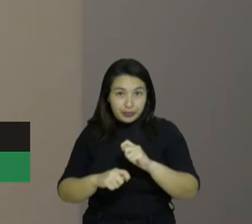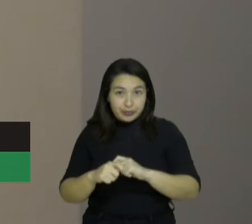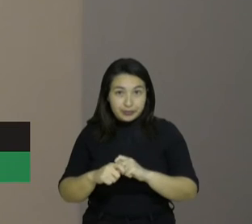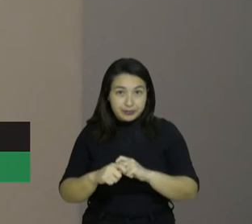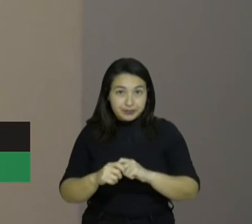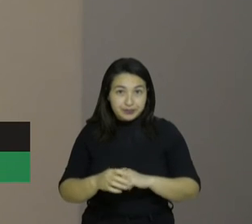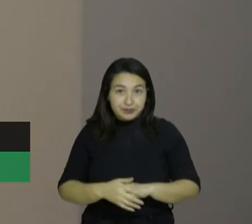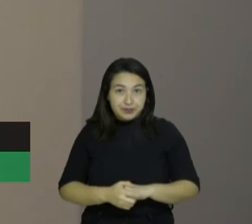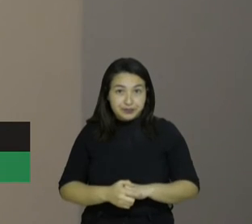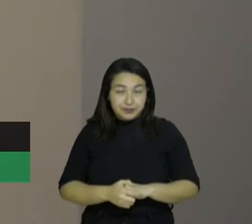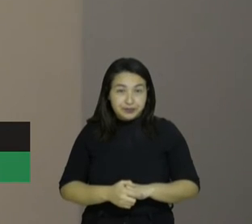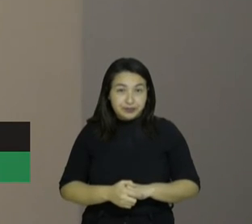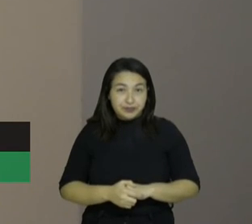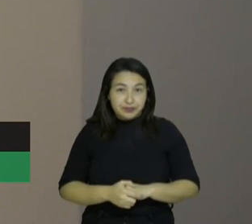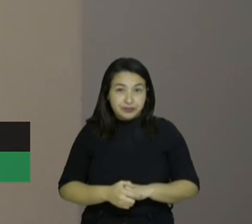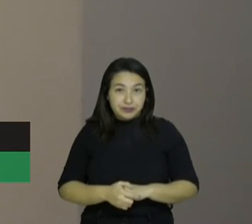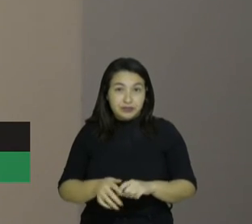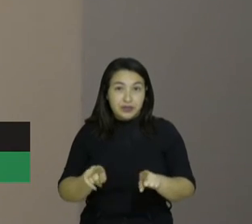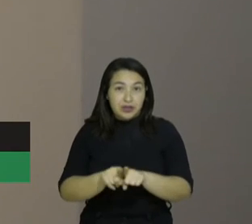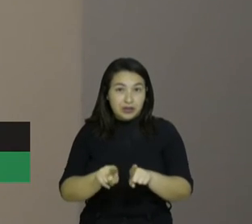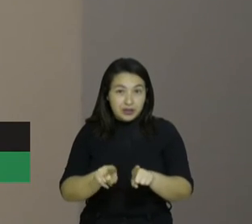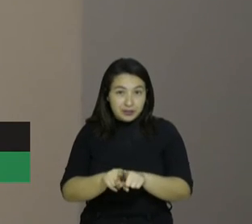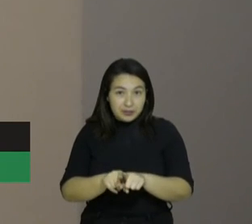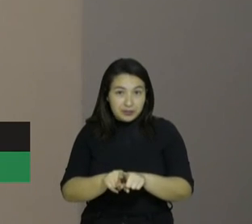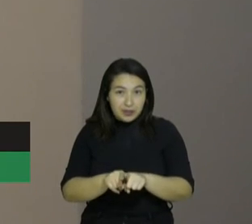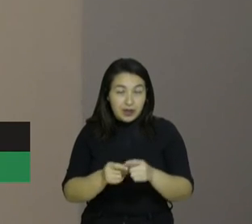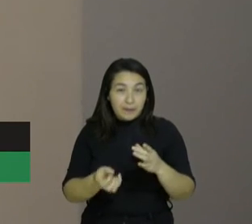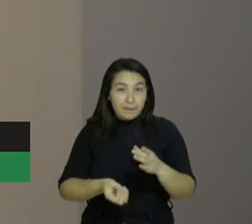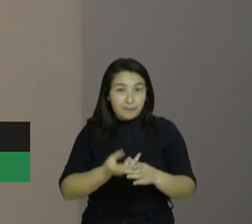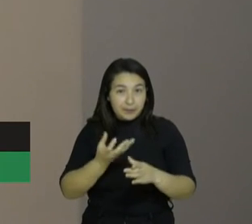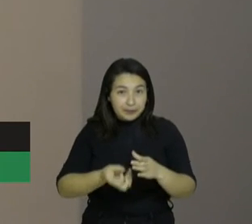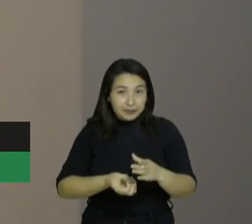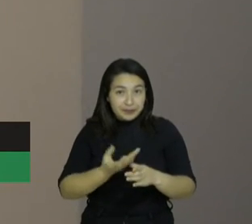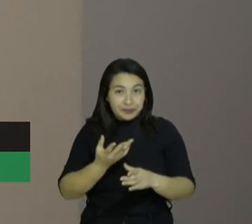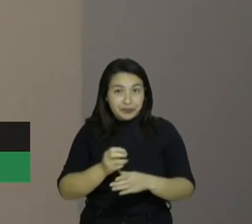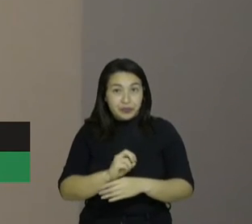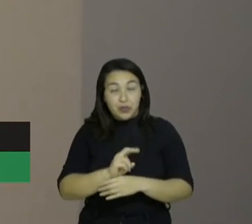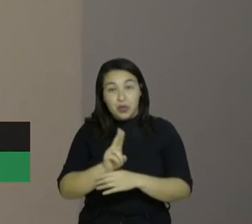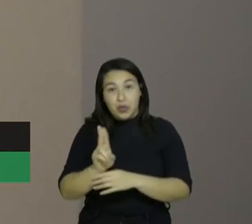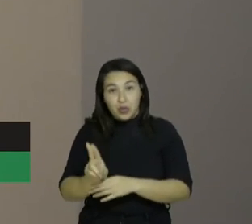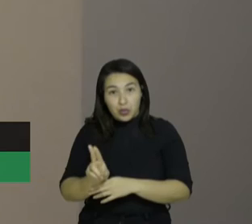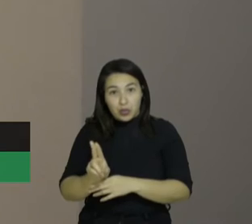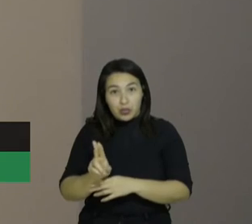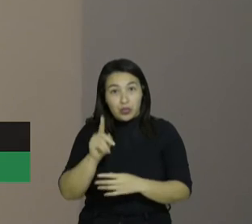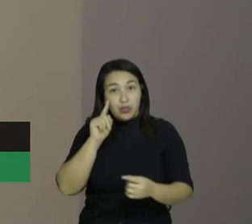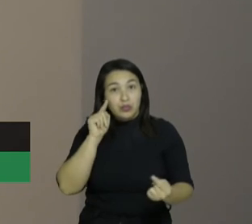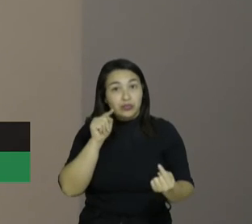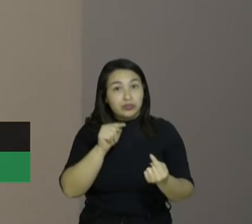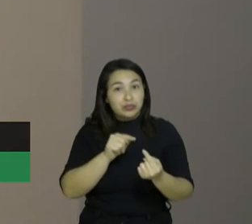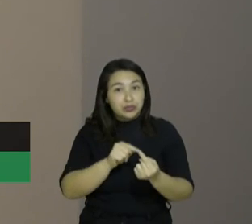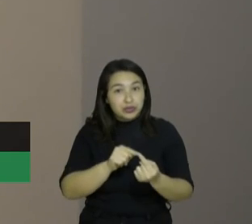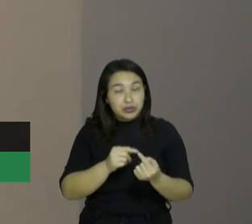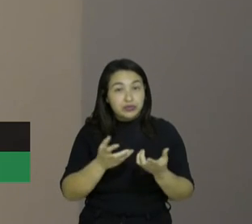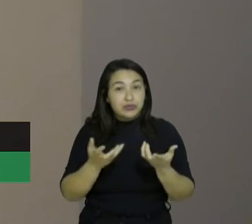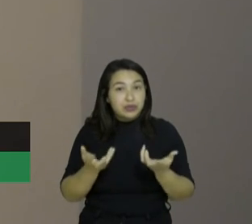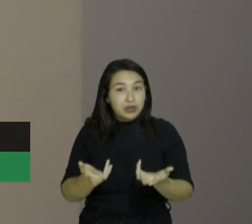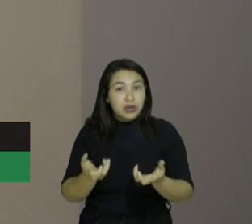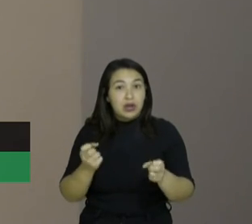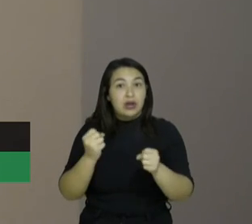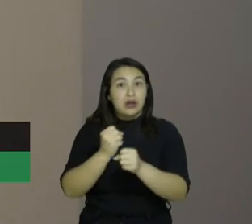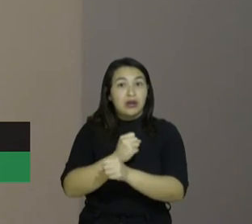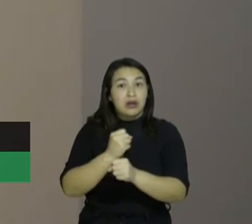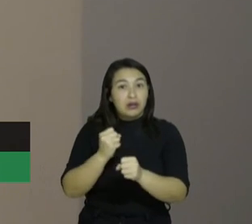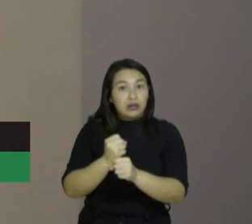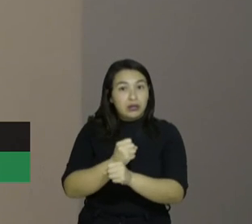económico sustentável perdão e o emprego pleno e produtivo ou o objetivo nove que busca construir construir